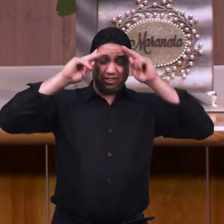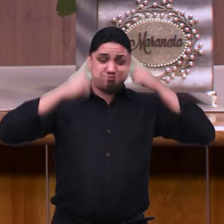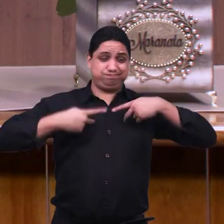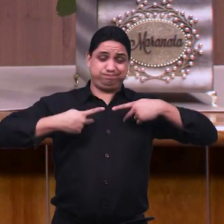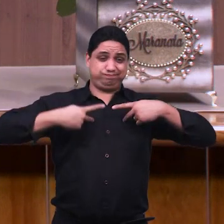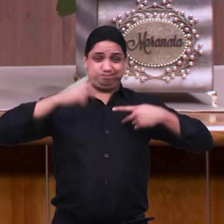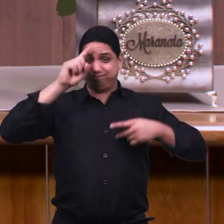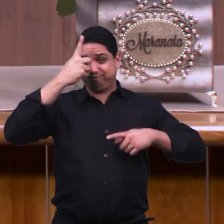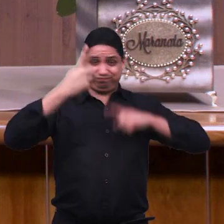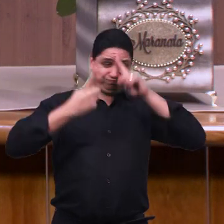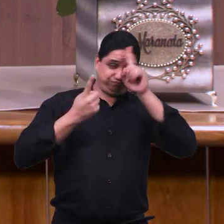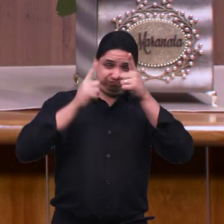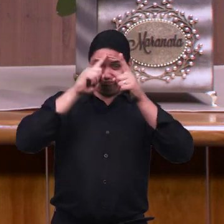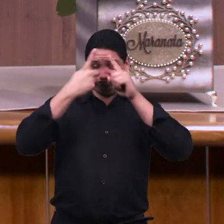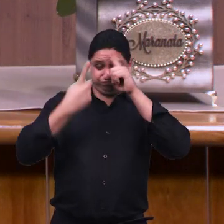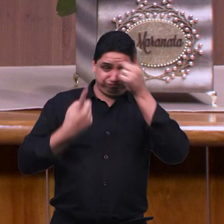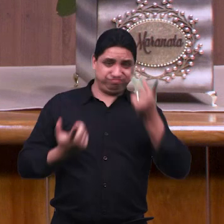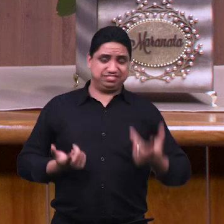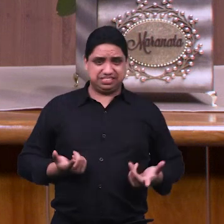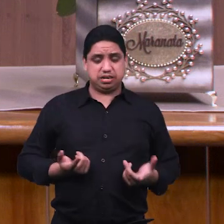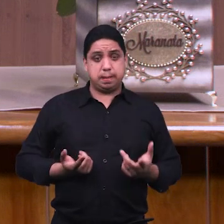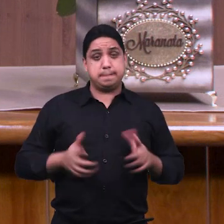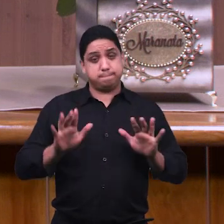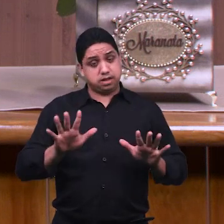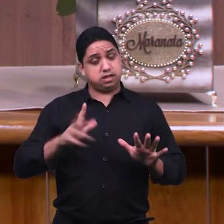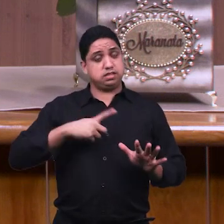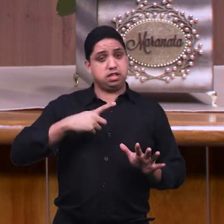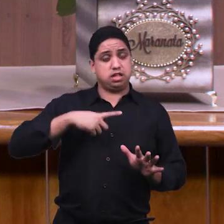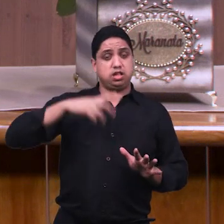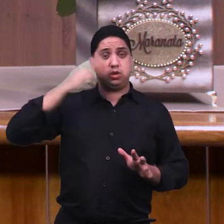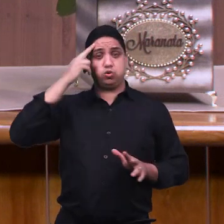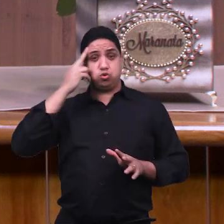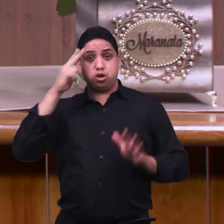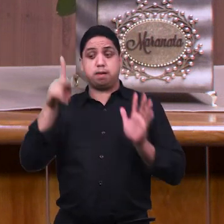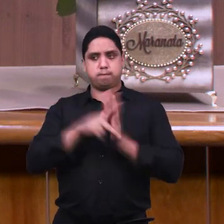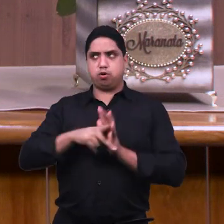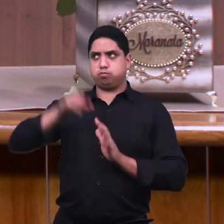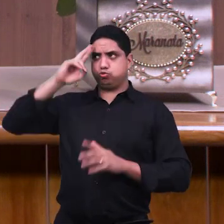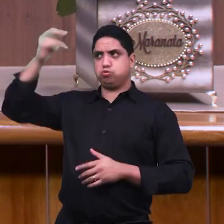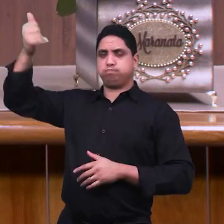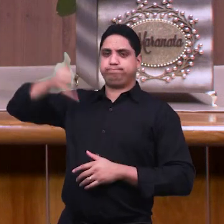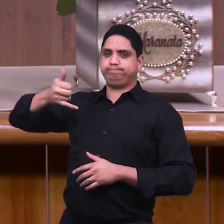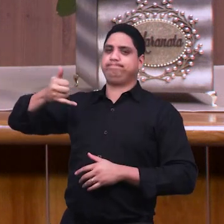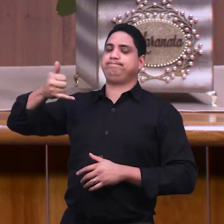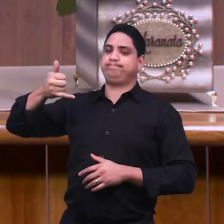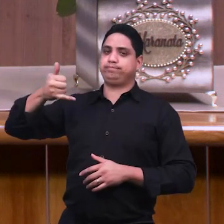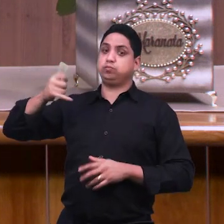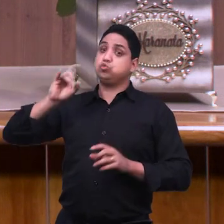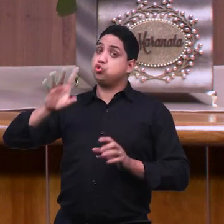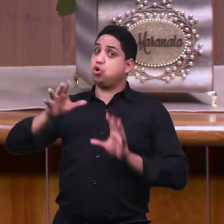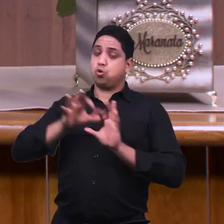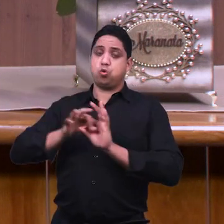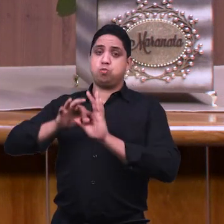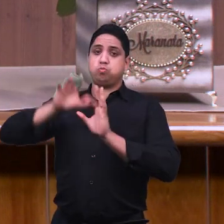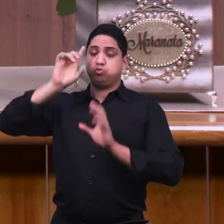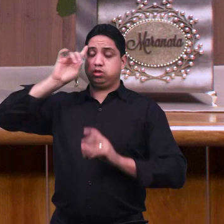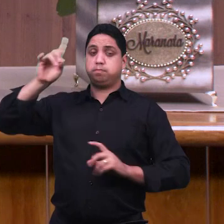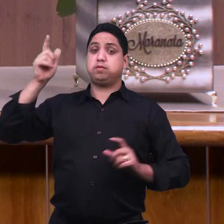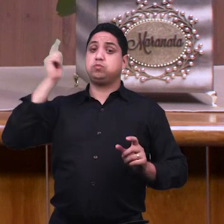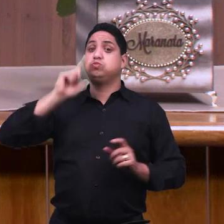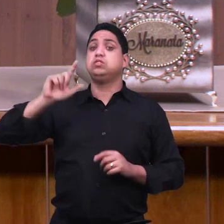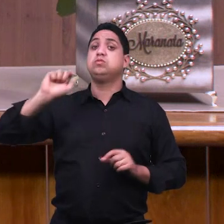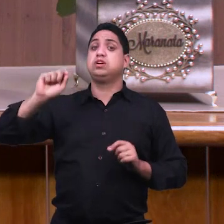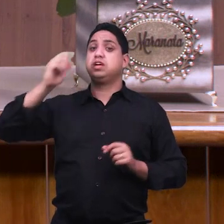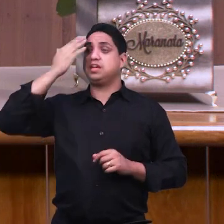coisa da cabeça dele. Tem sonhos que é do dia a dia, mas tem sonhos que são proféticos. E só mesmo quem está na comunhão com Deus para entender o